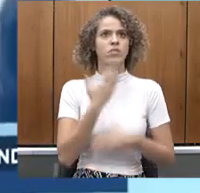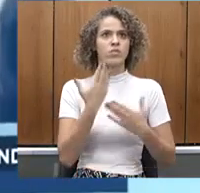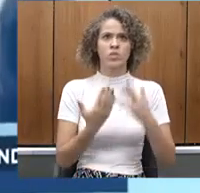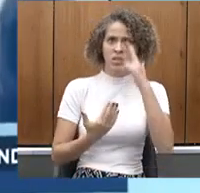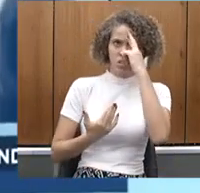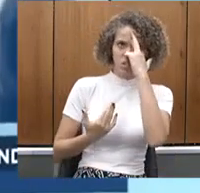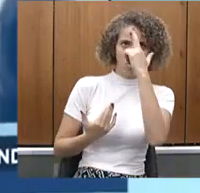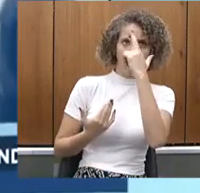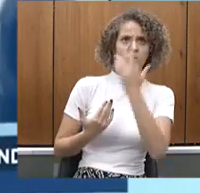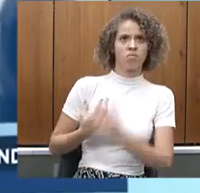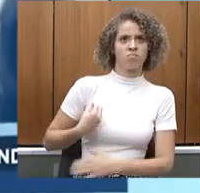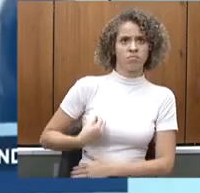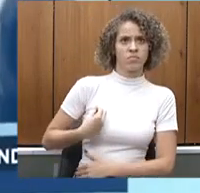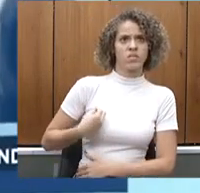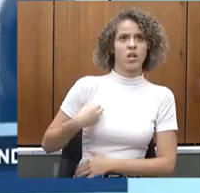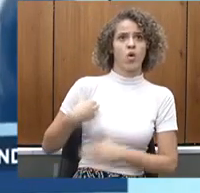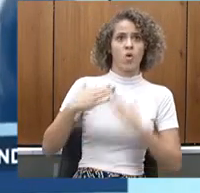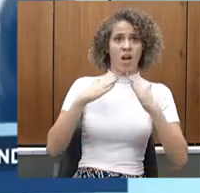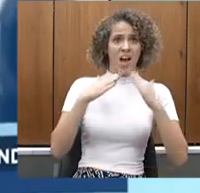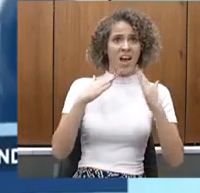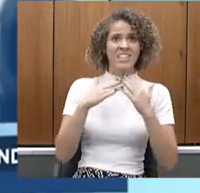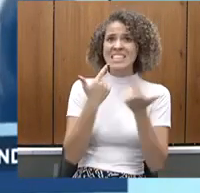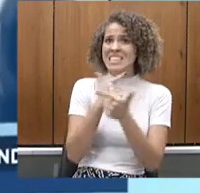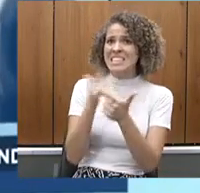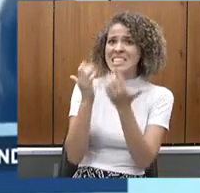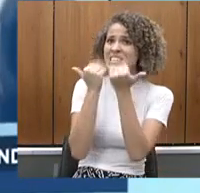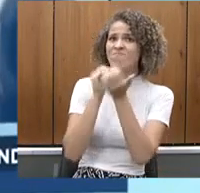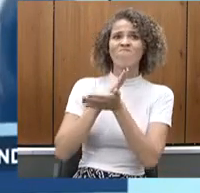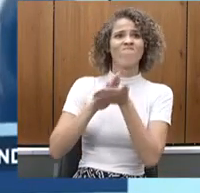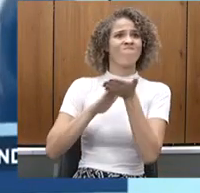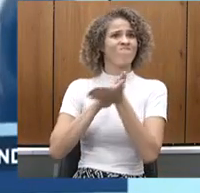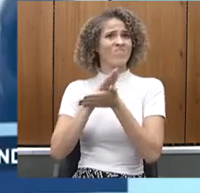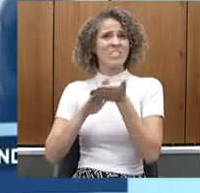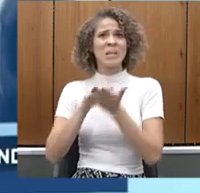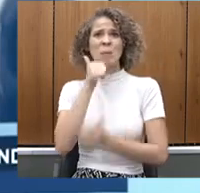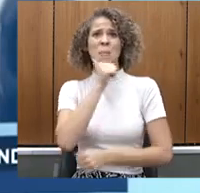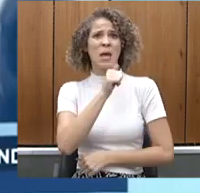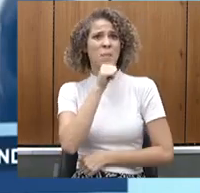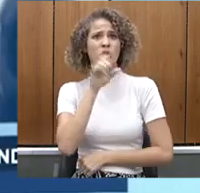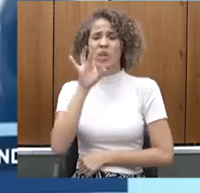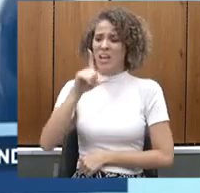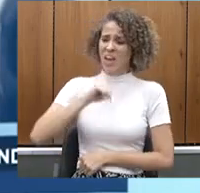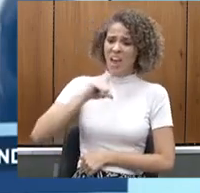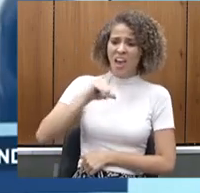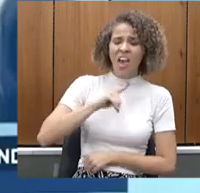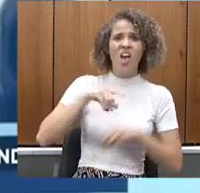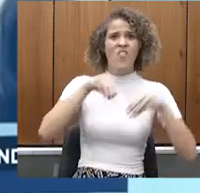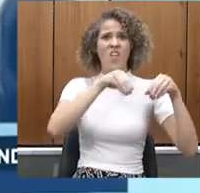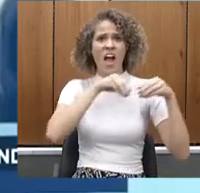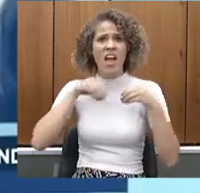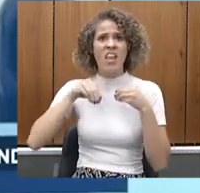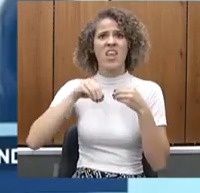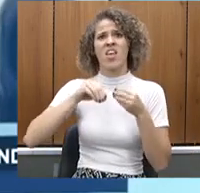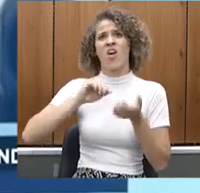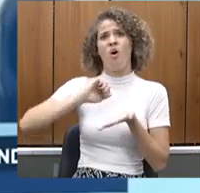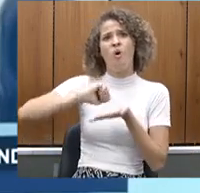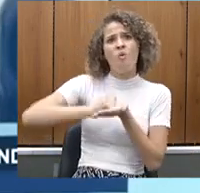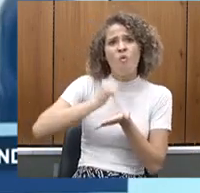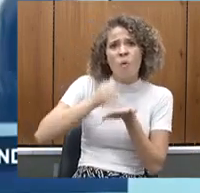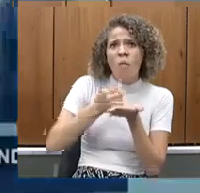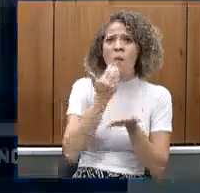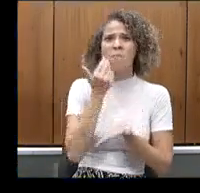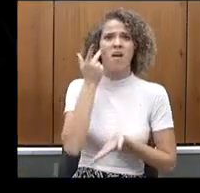foi por causa que um carro não tem nada para a gente comer Pronto tô aqui minha mãe só tem farinha